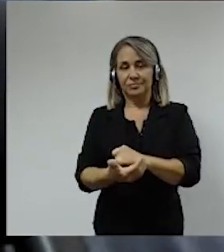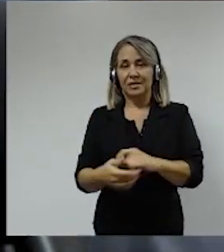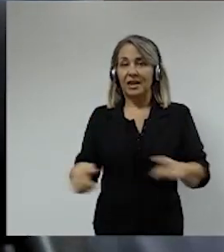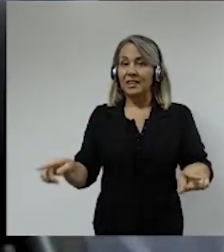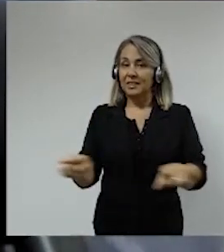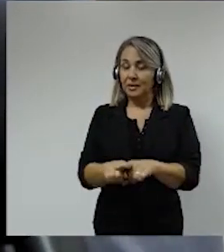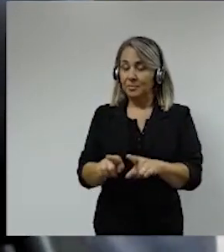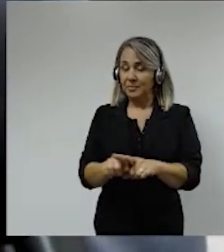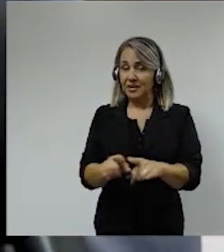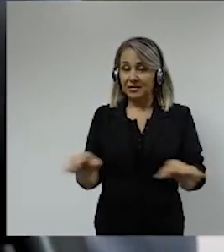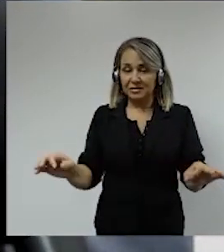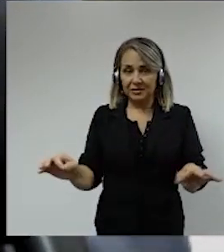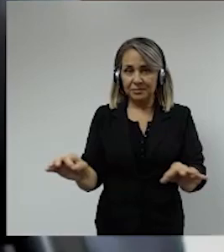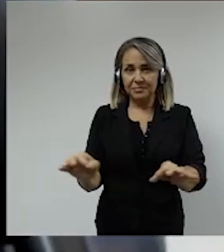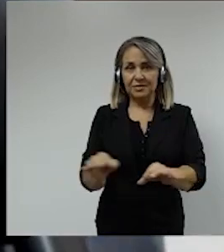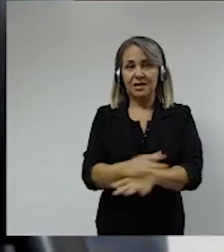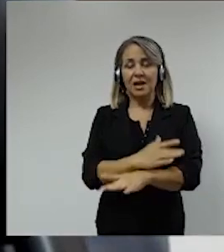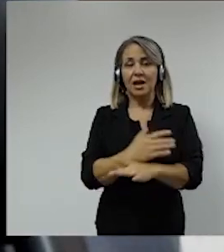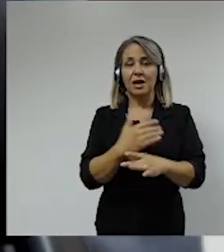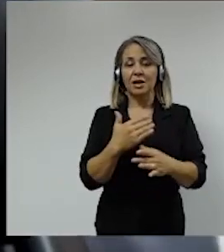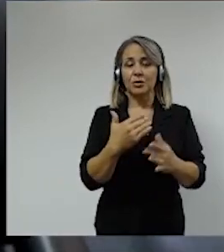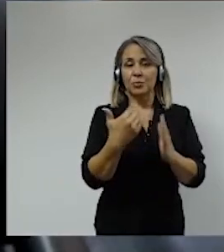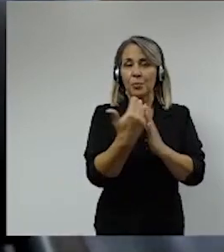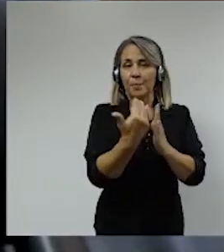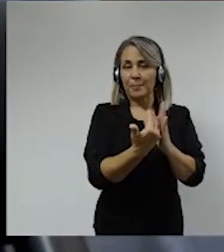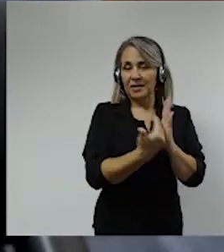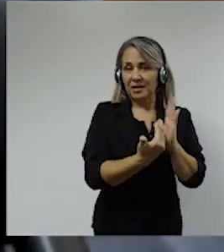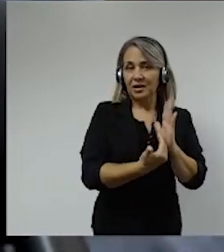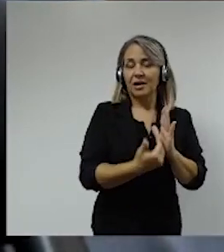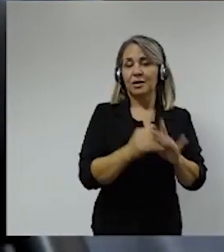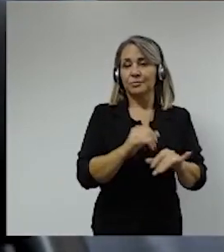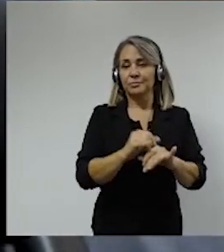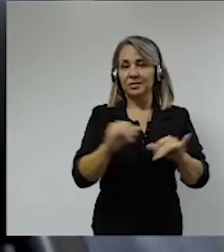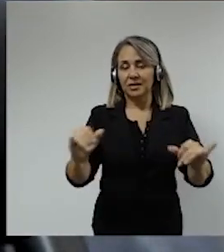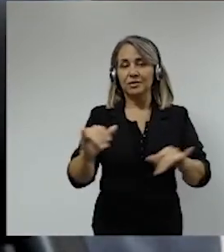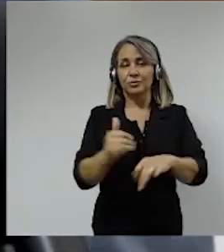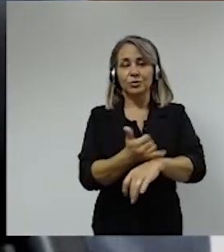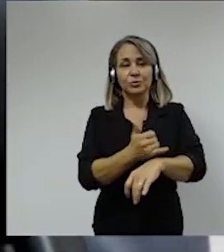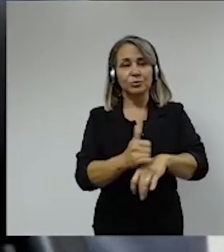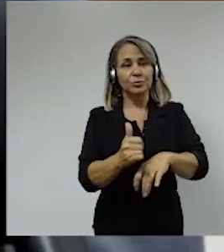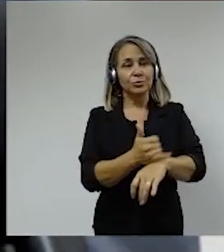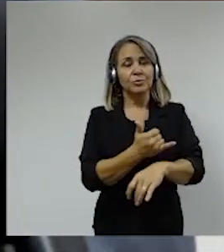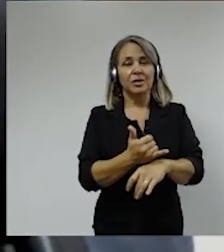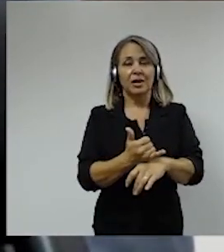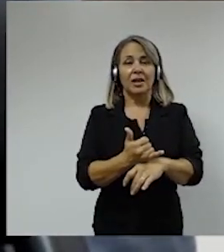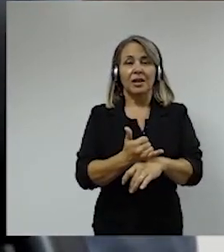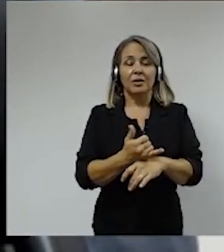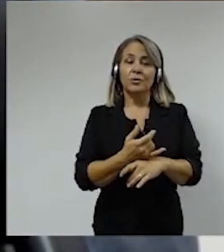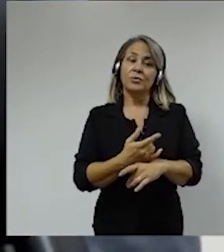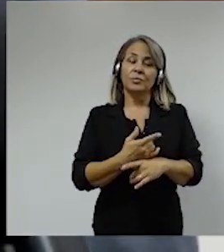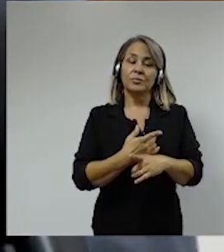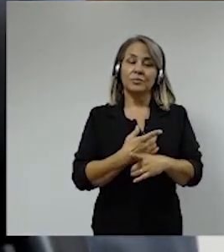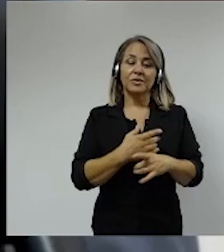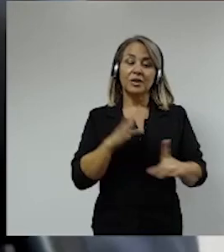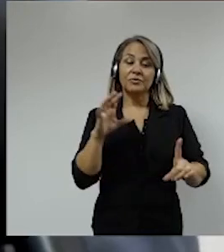inclusive, encerraram planos de marketing com youtuber, com influencers que, porventura,